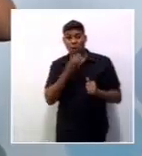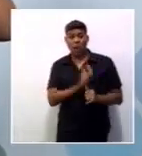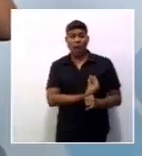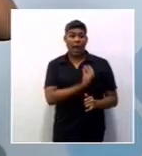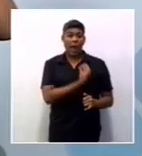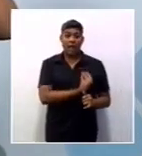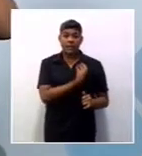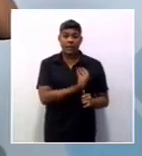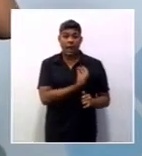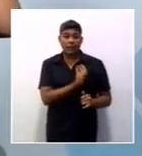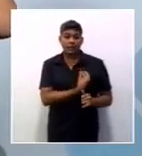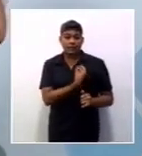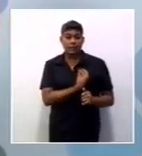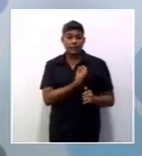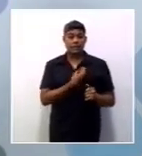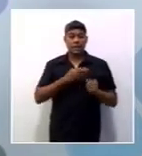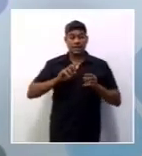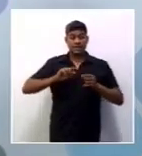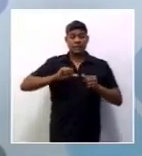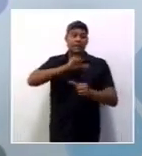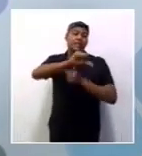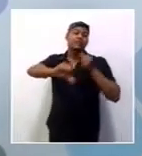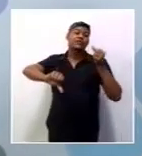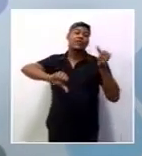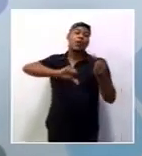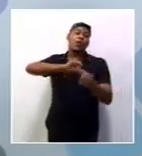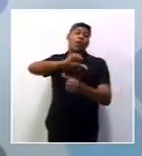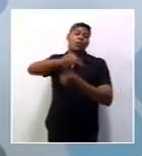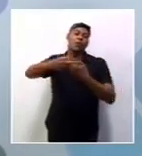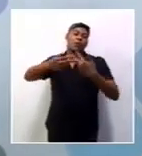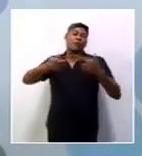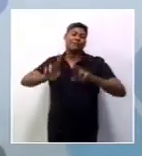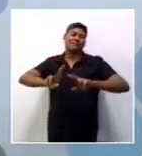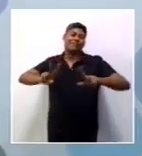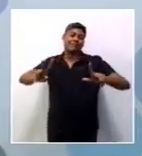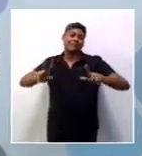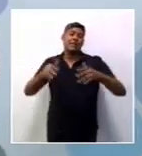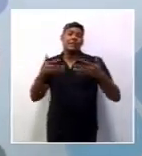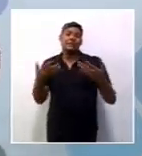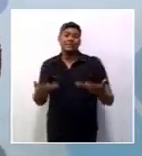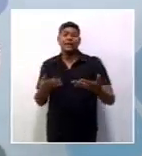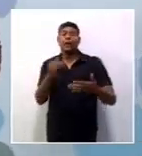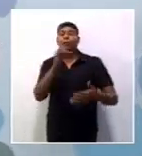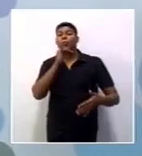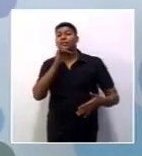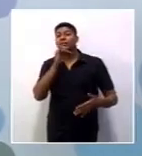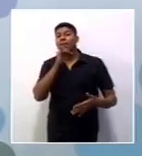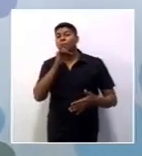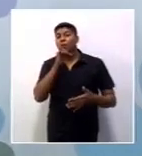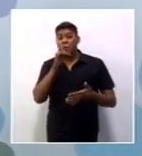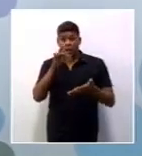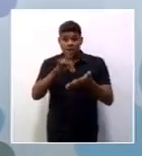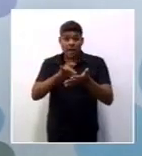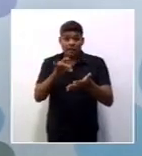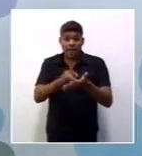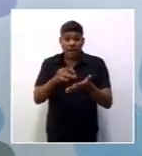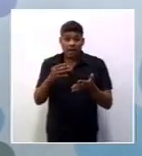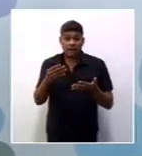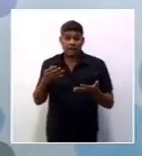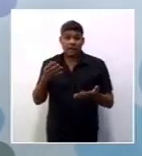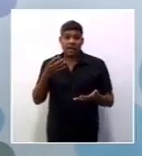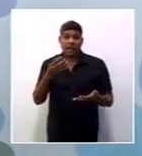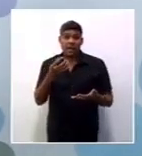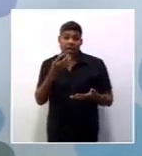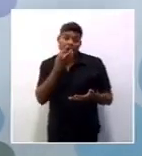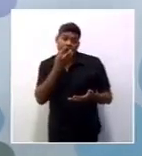realidade e transformaram isso em outra coisa, tá? Então, por exemplo, é verdade que gatos e cachorros podem